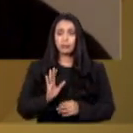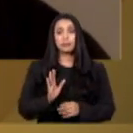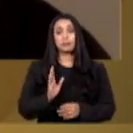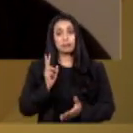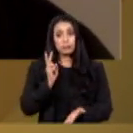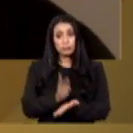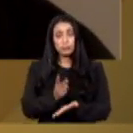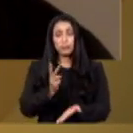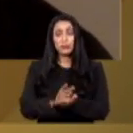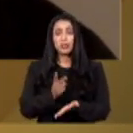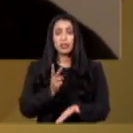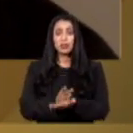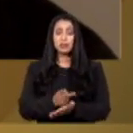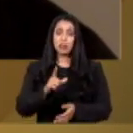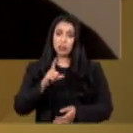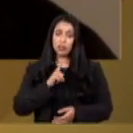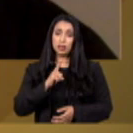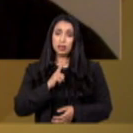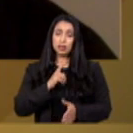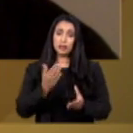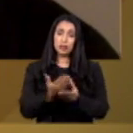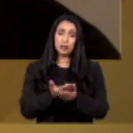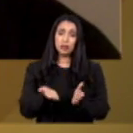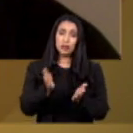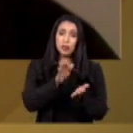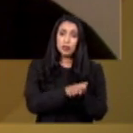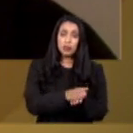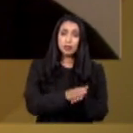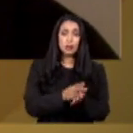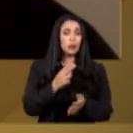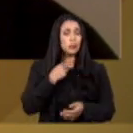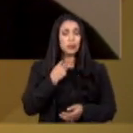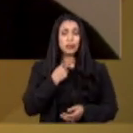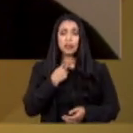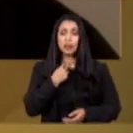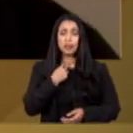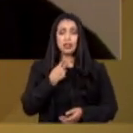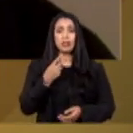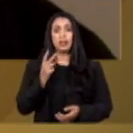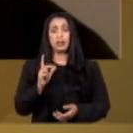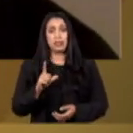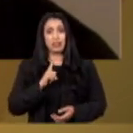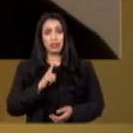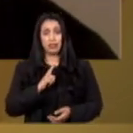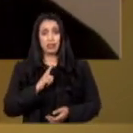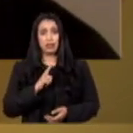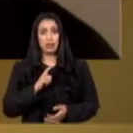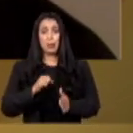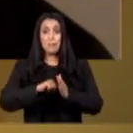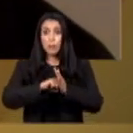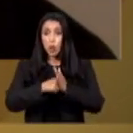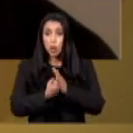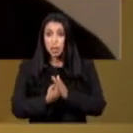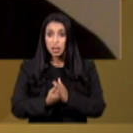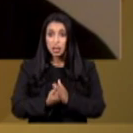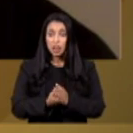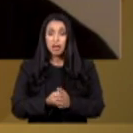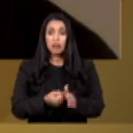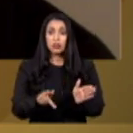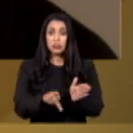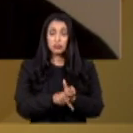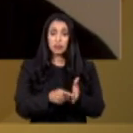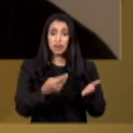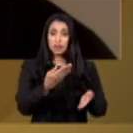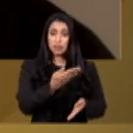ainda que tivesse o caso concreto 4 14 não poderá subsistir no tocante ao bloqueio de bens não há qualquer